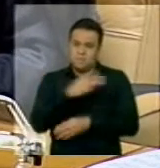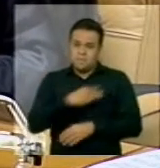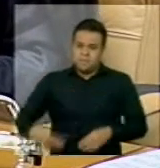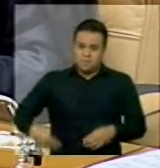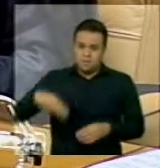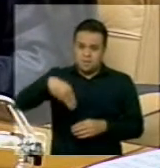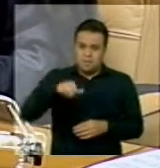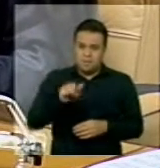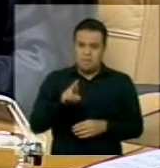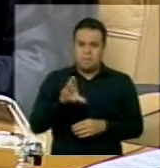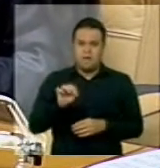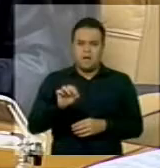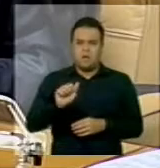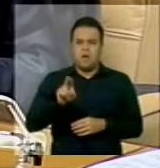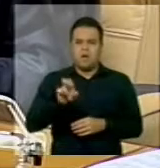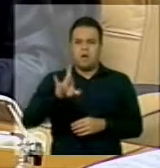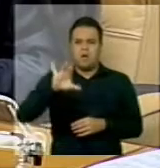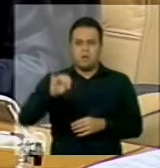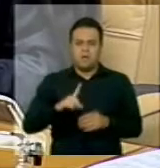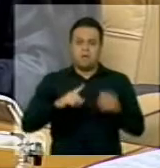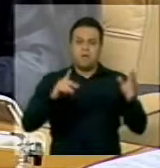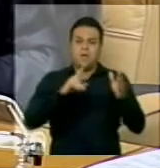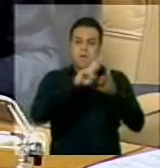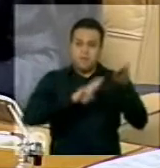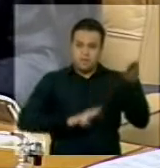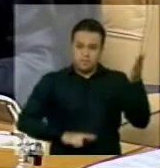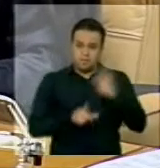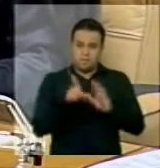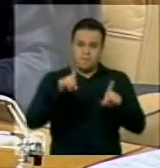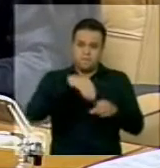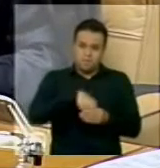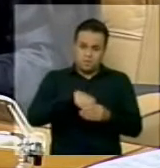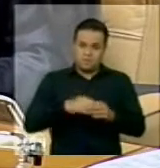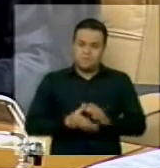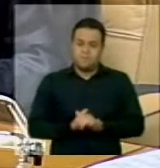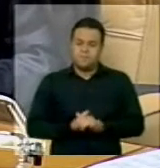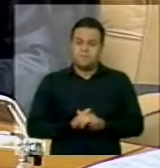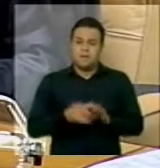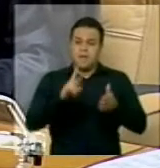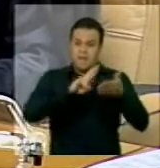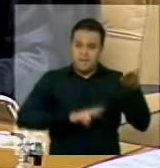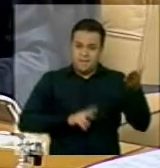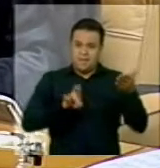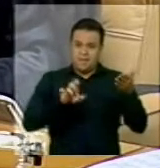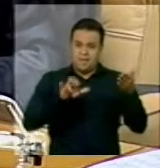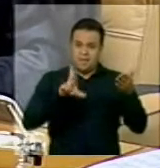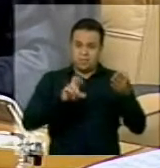Marco Aurélio o respectivo relatório e voto. E no relatório, como